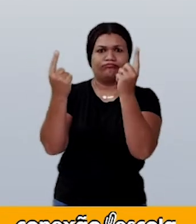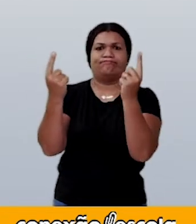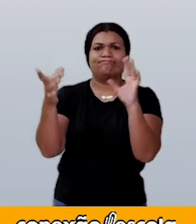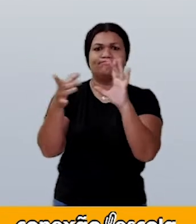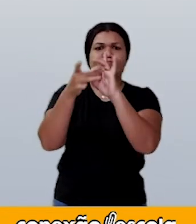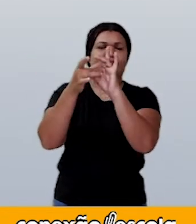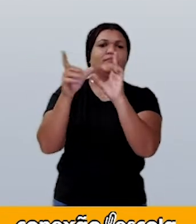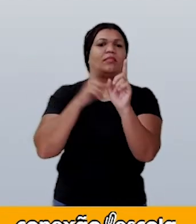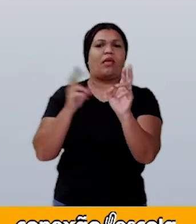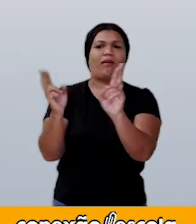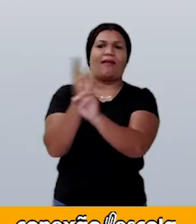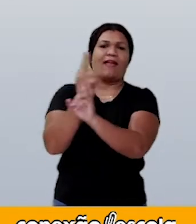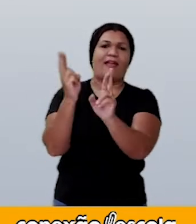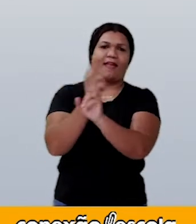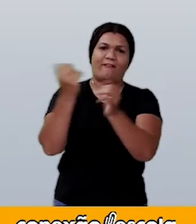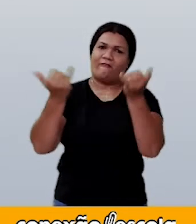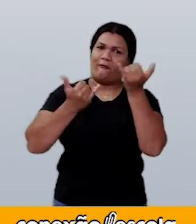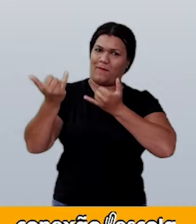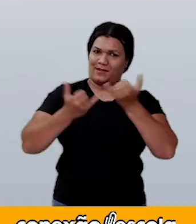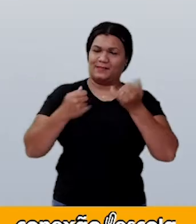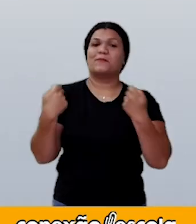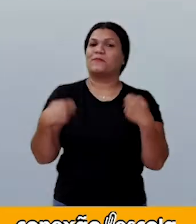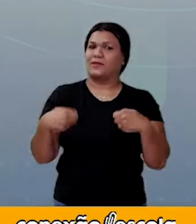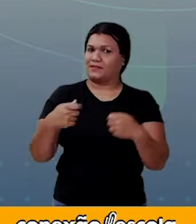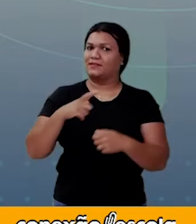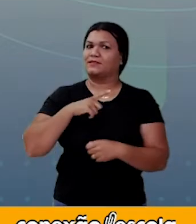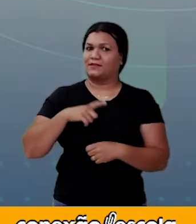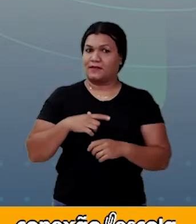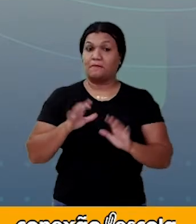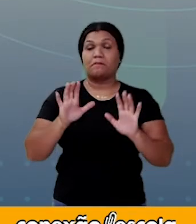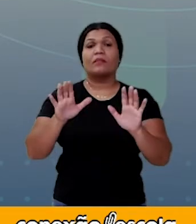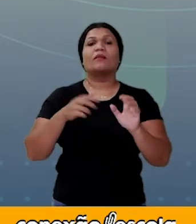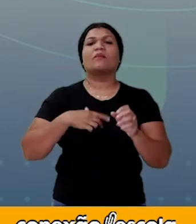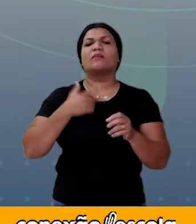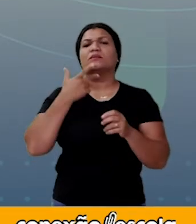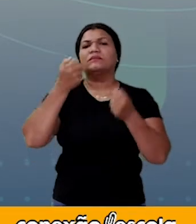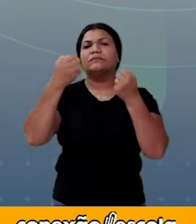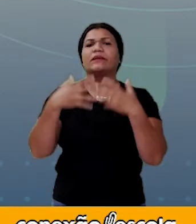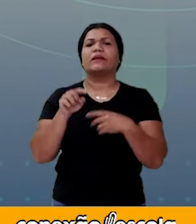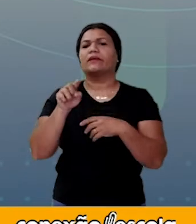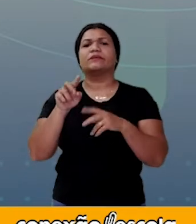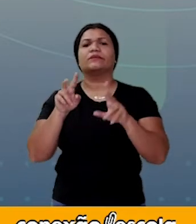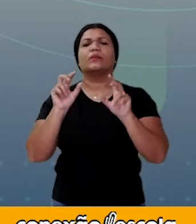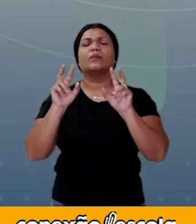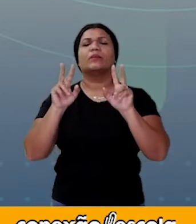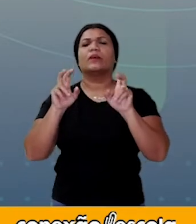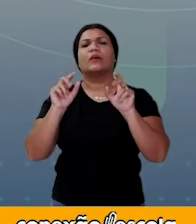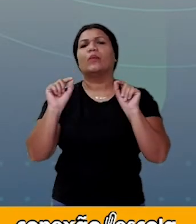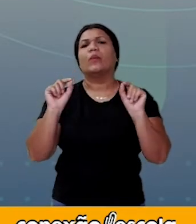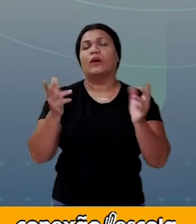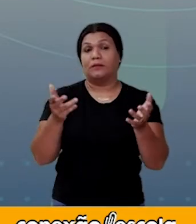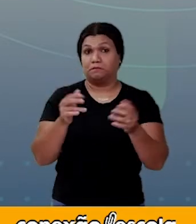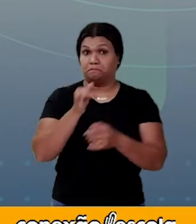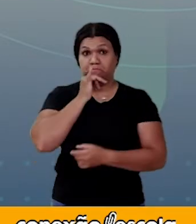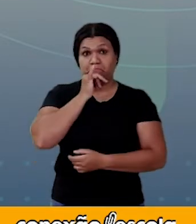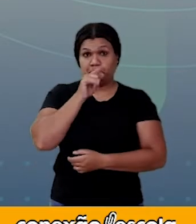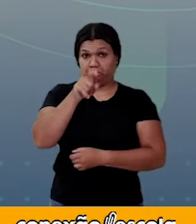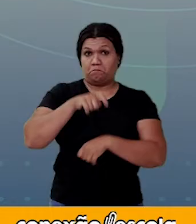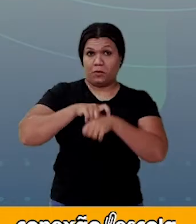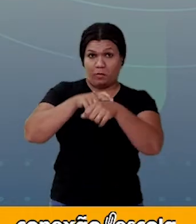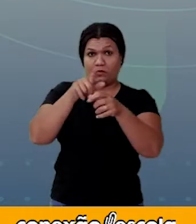estabelecer relações entre as informações. O que eu estou querendo dizer com isso aqui? que quando você